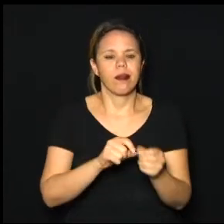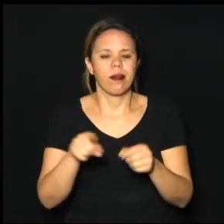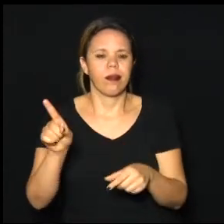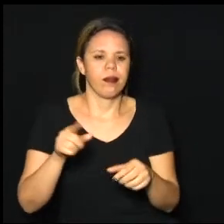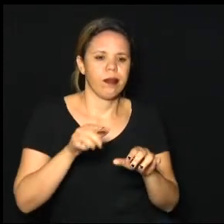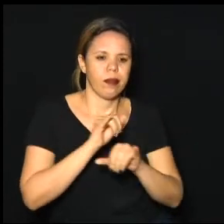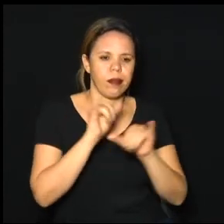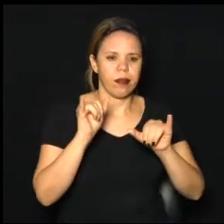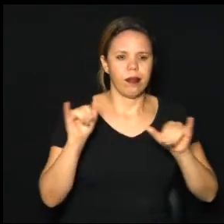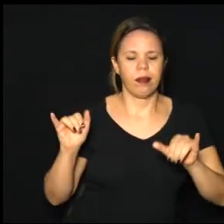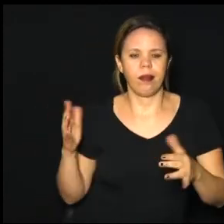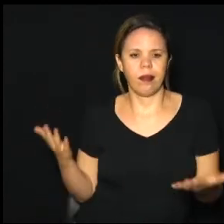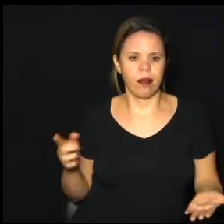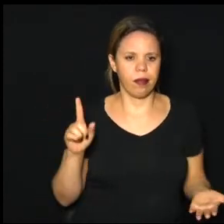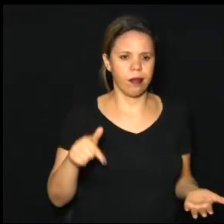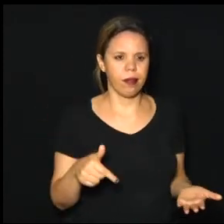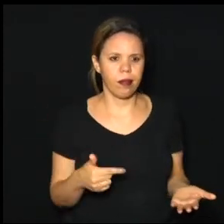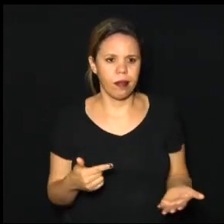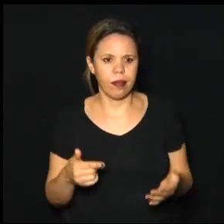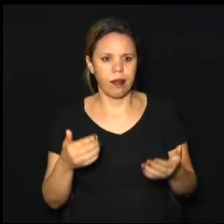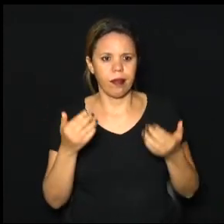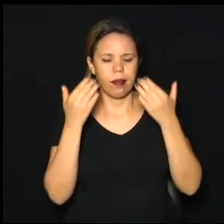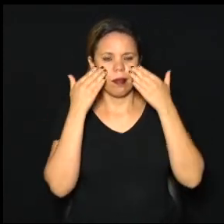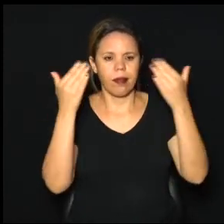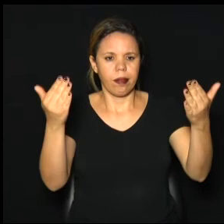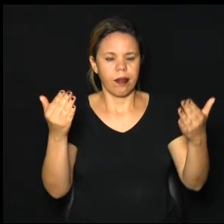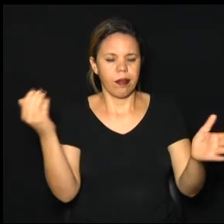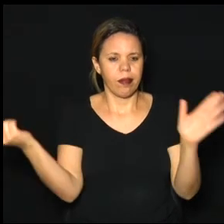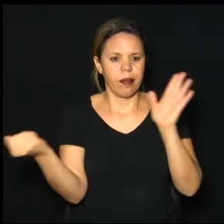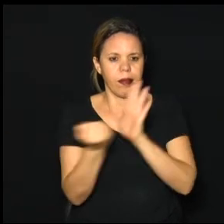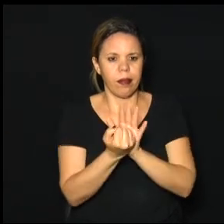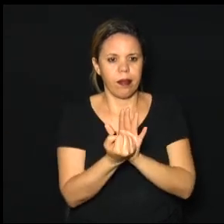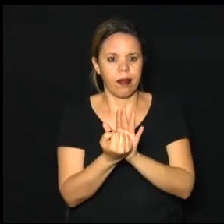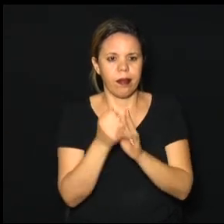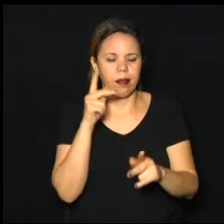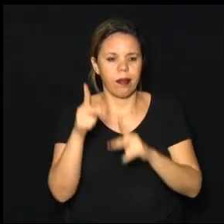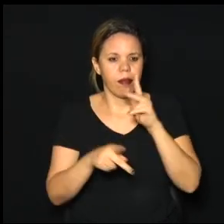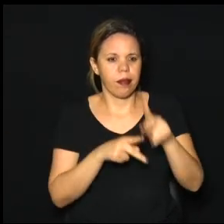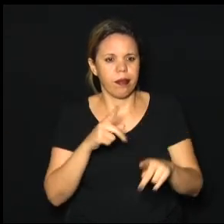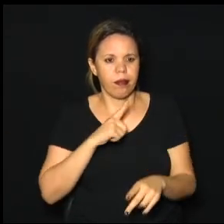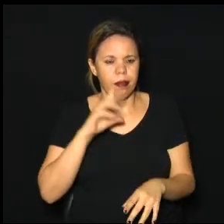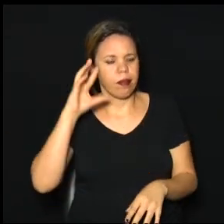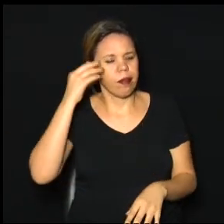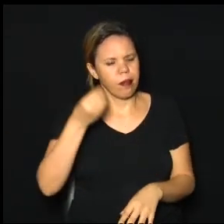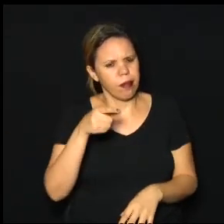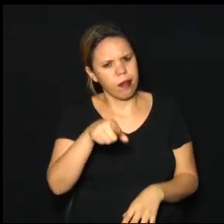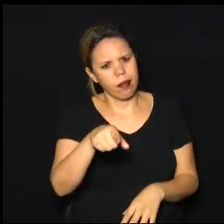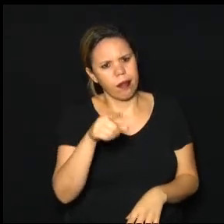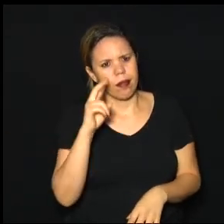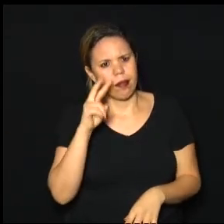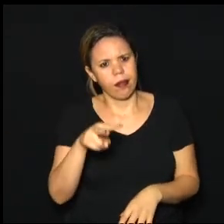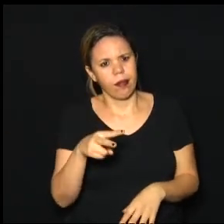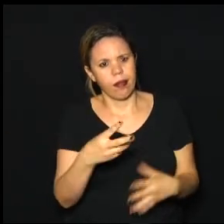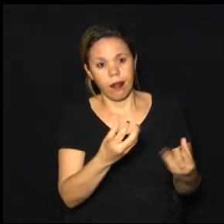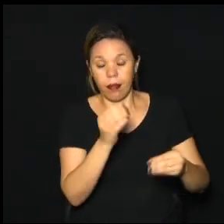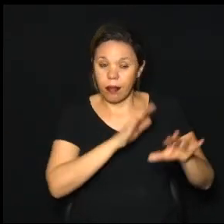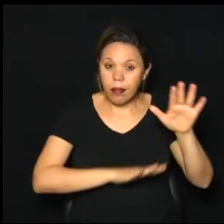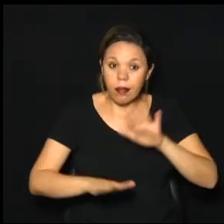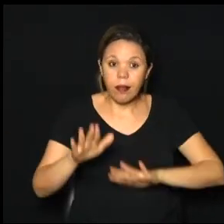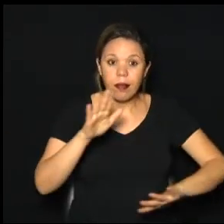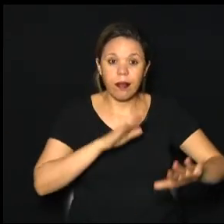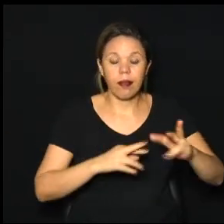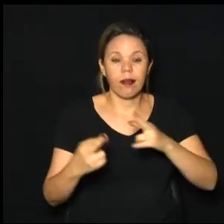uma propaganda eleitoral e isso vai ser público, isso vai ser registrado, as pessoas vão ter conhecimento disso, muito cuidado e